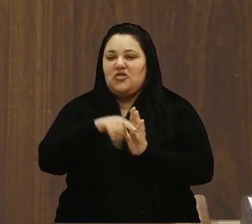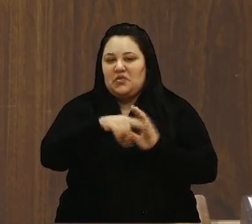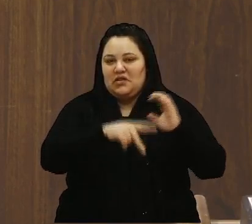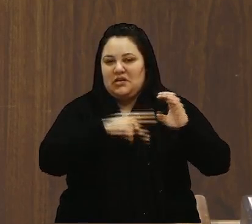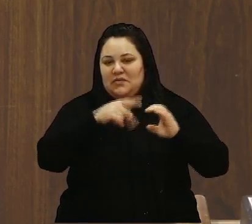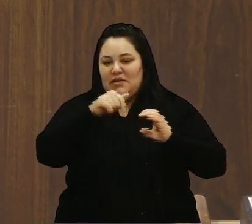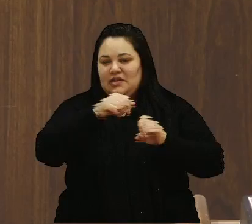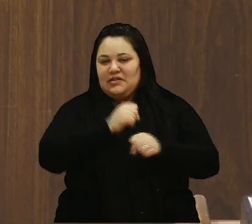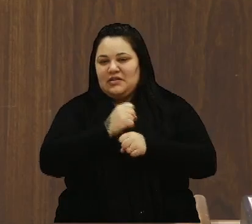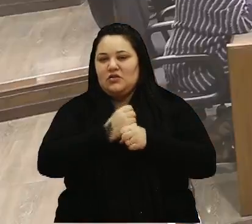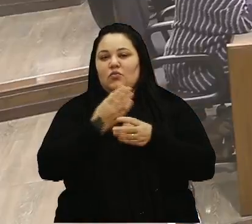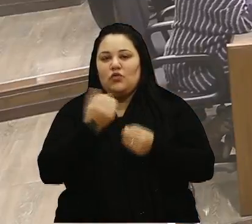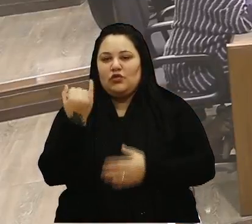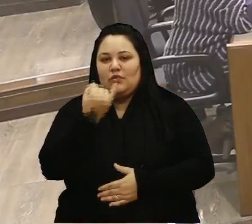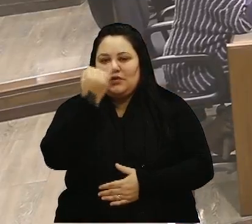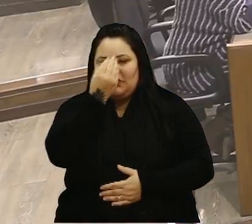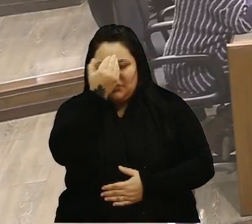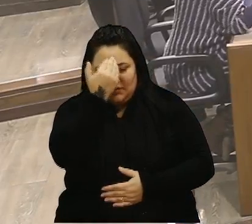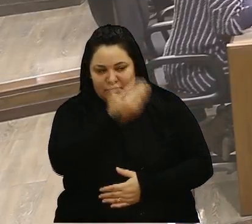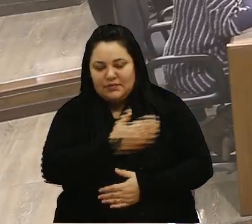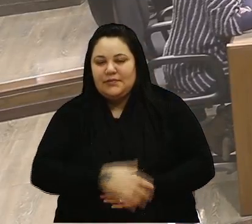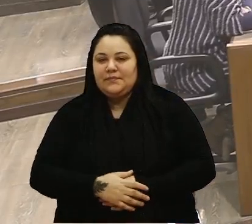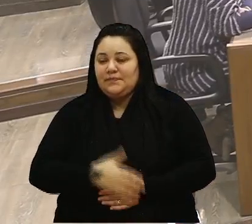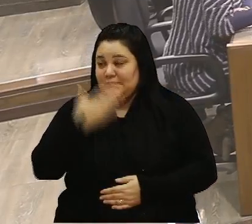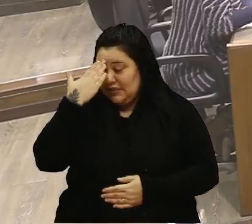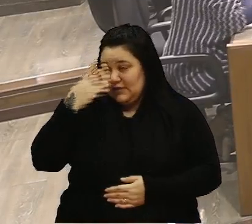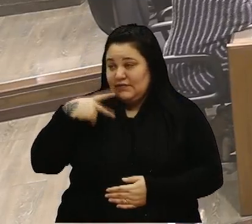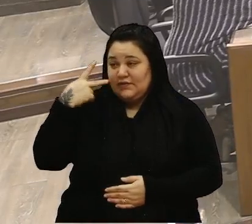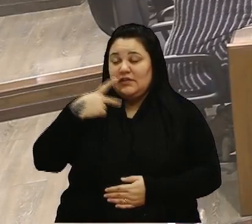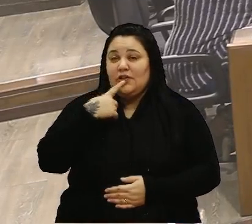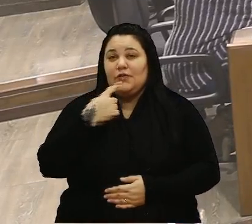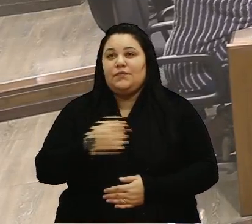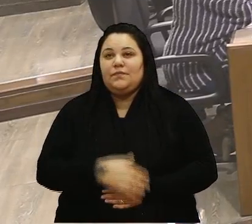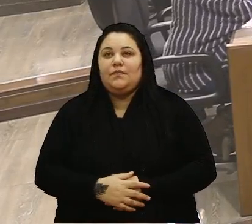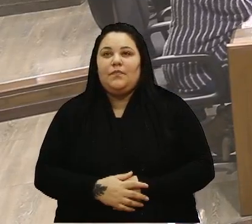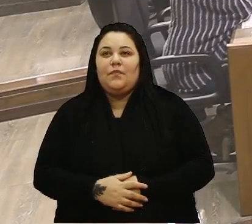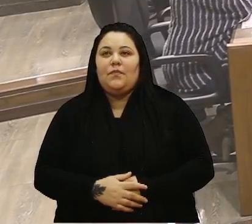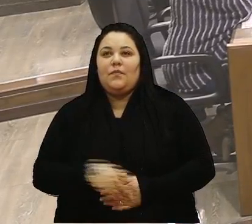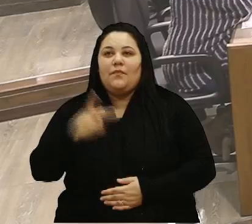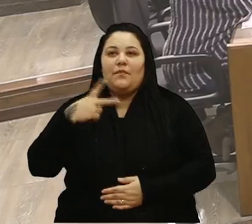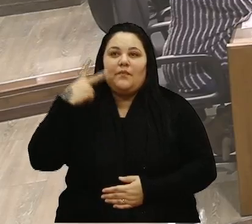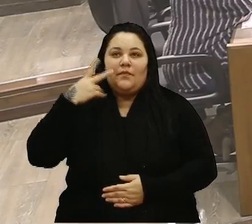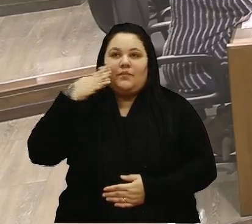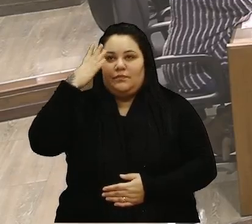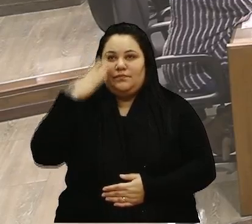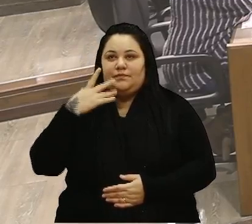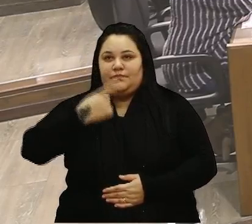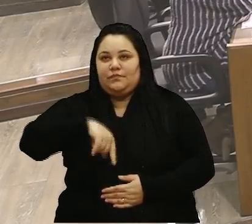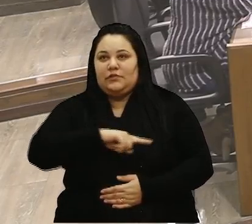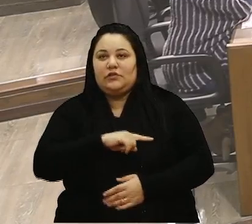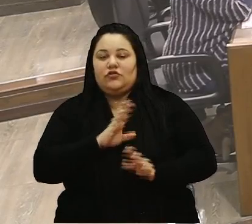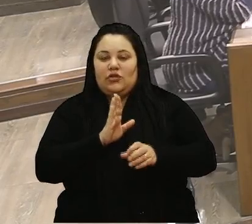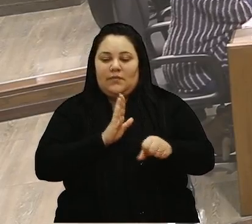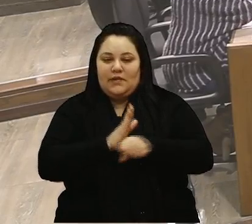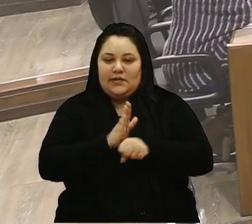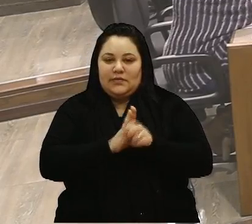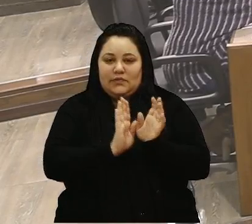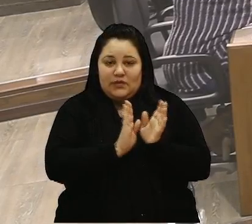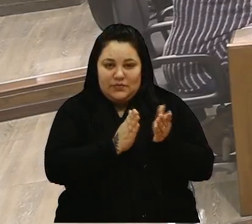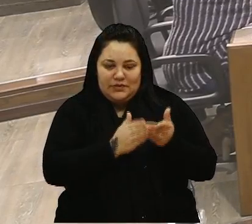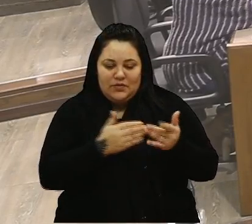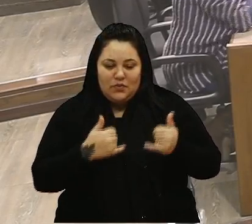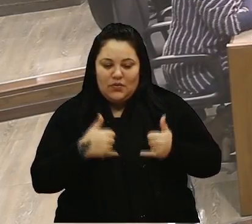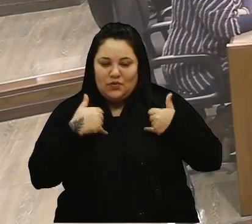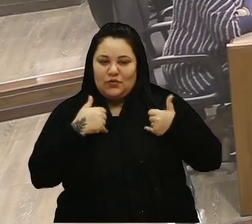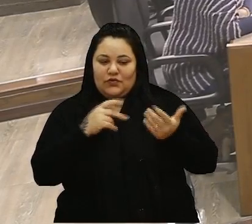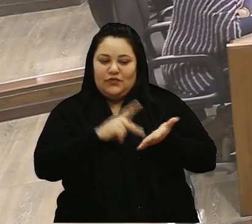bem importante. Obrigada. Muito obrigada, vereadora Rose. Seu à parte, vereador Juliano. Vereadora Daiane, e para nós que fizemos parte da comissão, um orgulho, porque